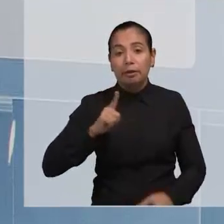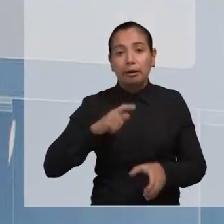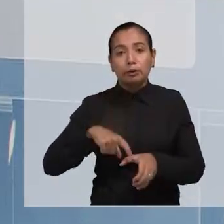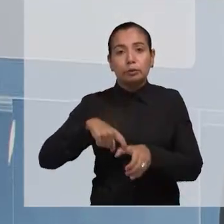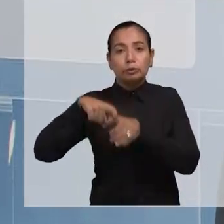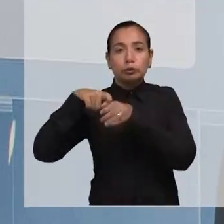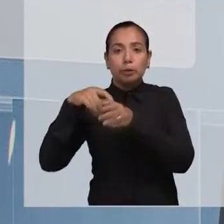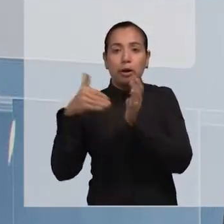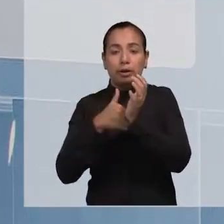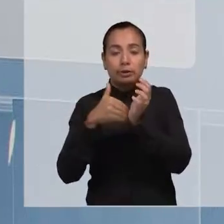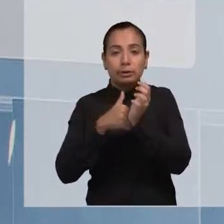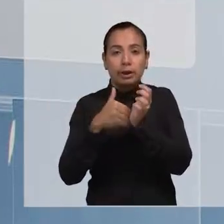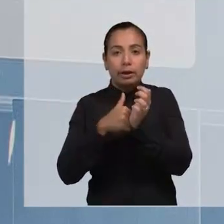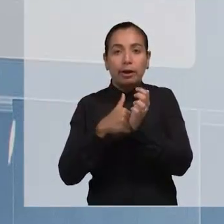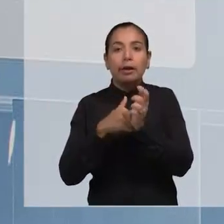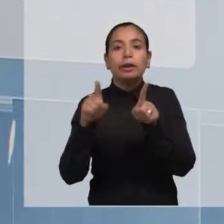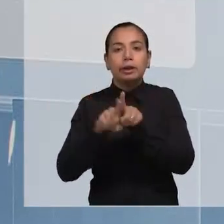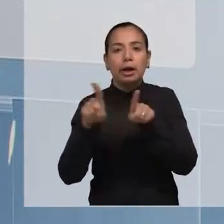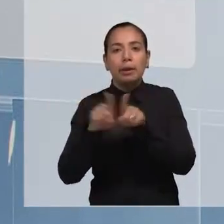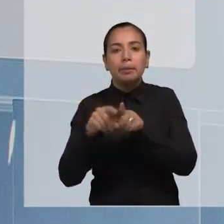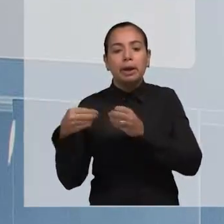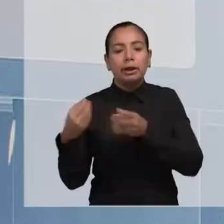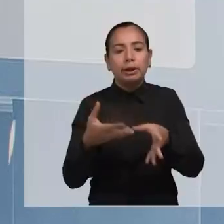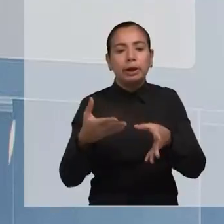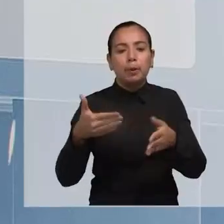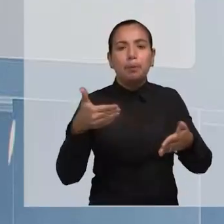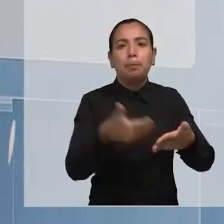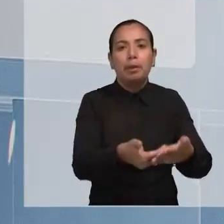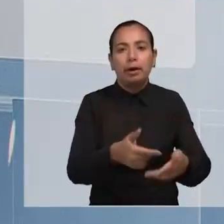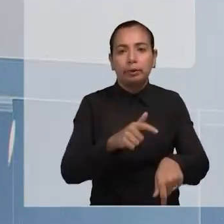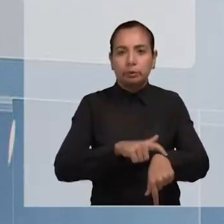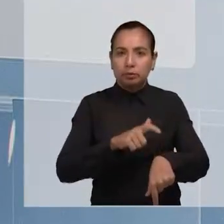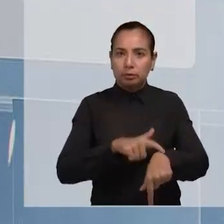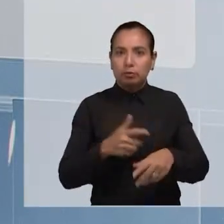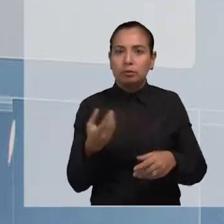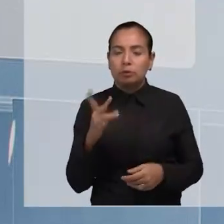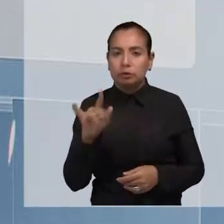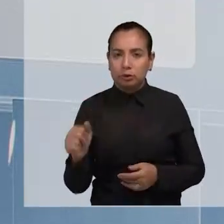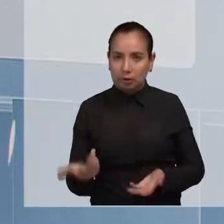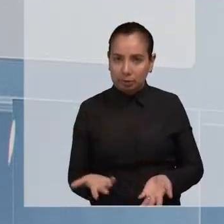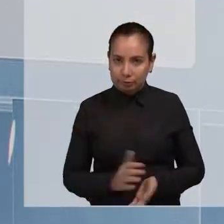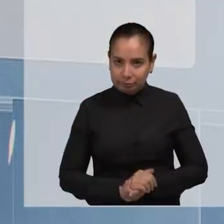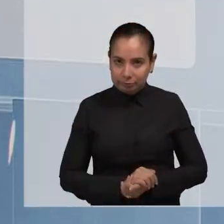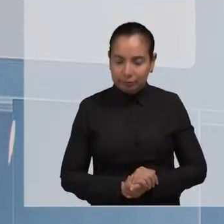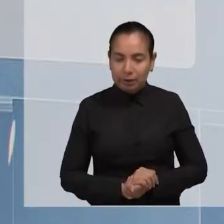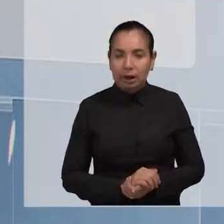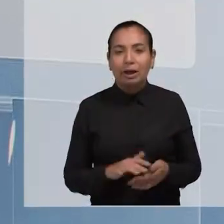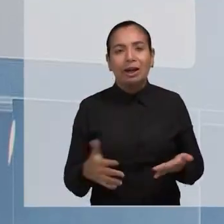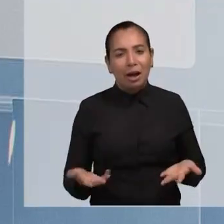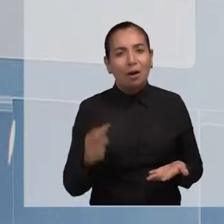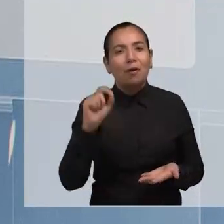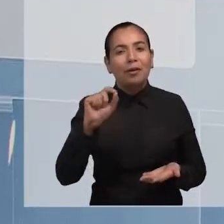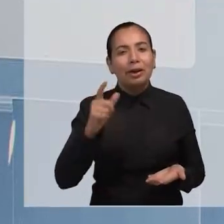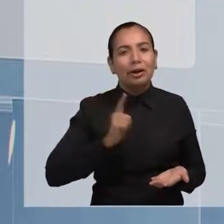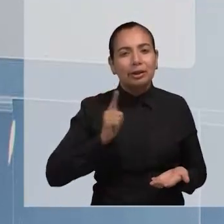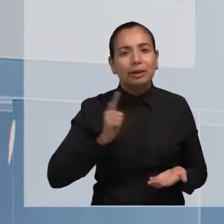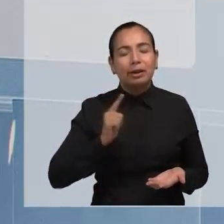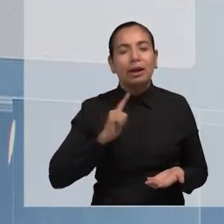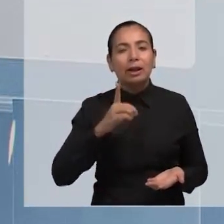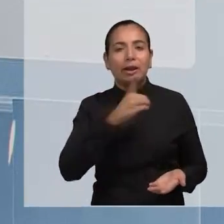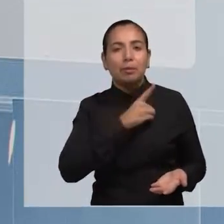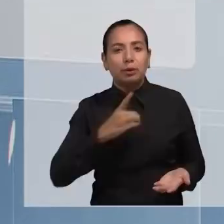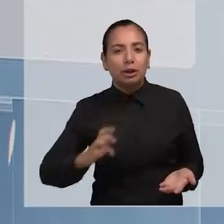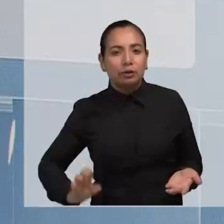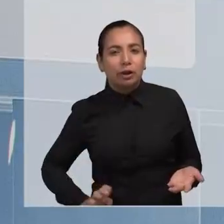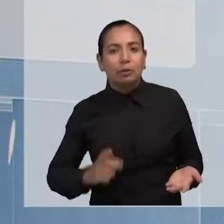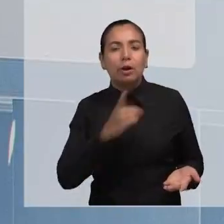Luiz? Goiás, se não me engano. E são esses partidos que são realmente venais, né? E tá aí, o Capitão estava assombrado com